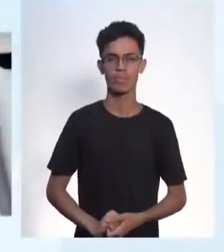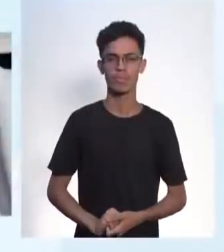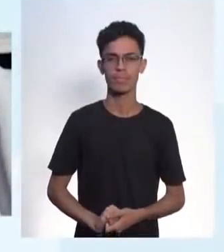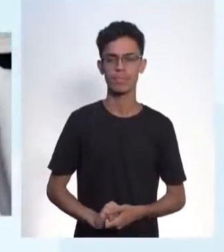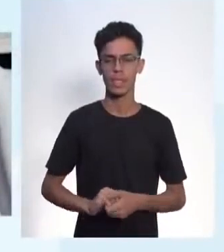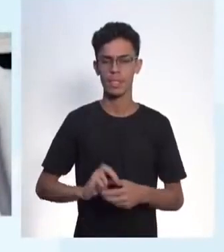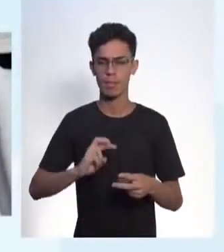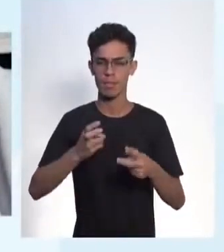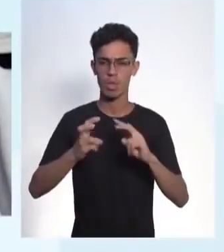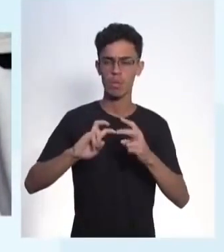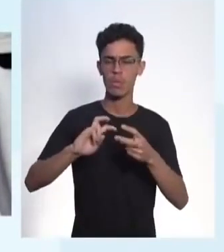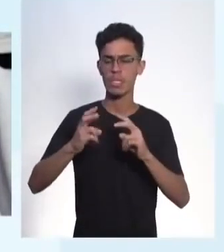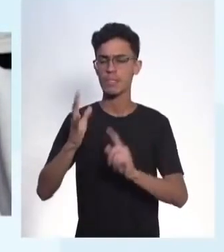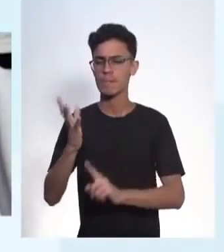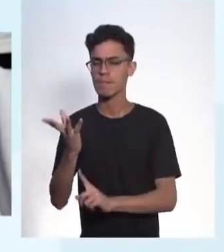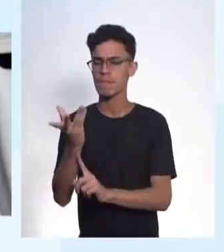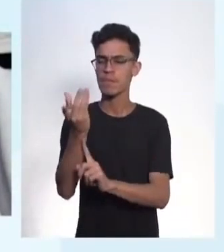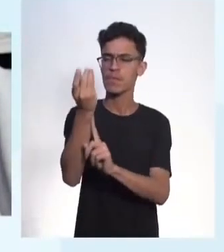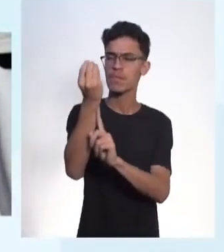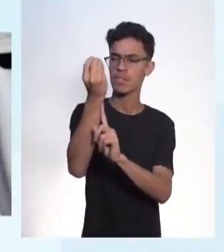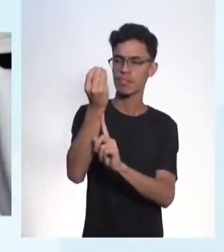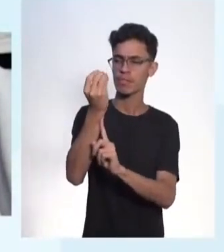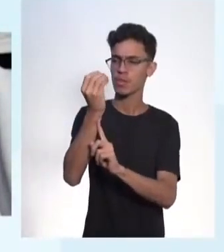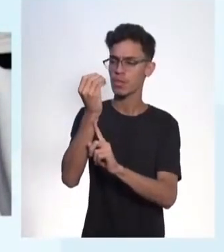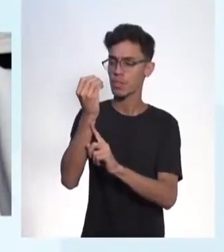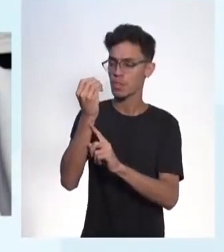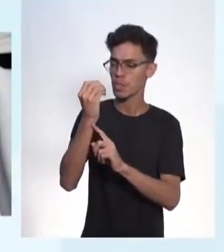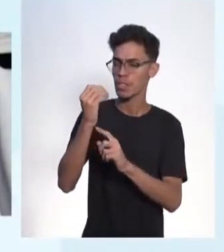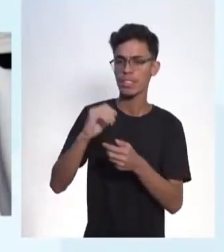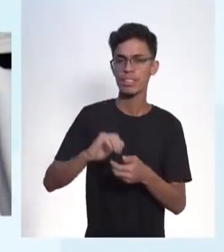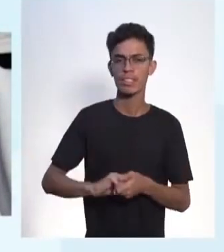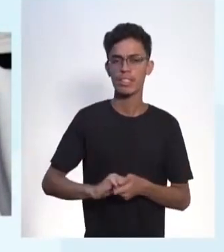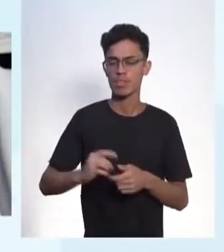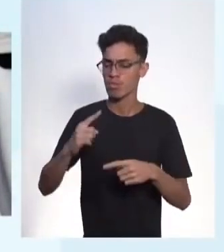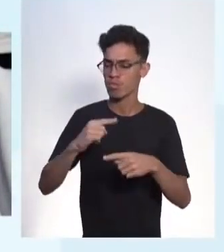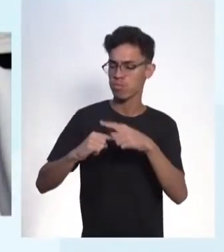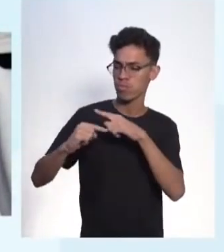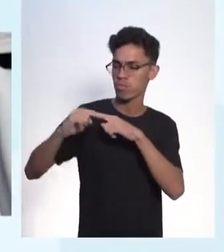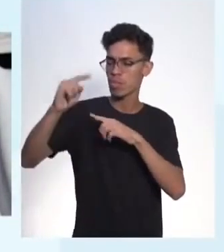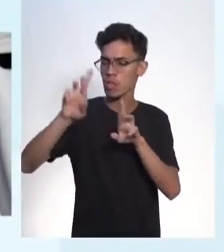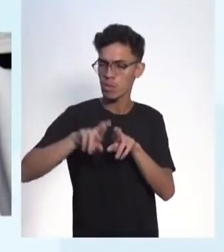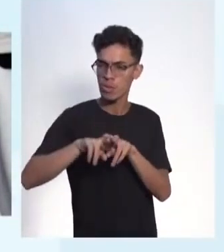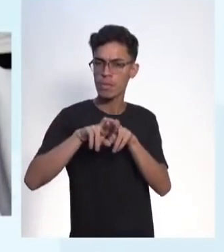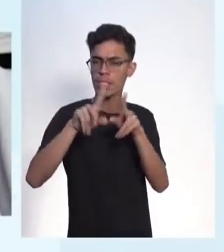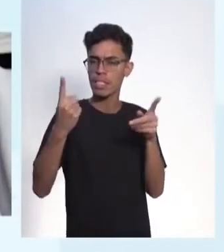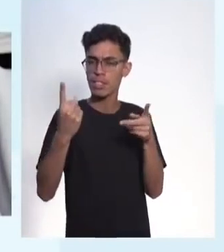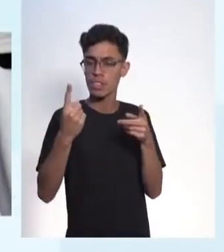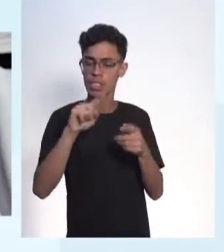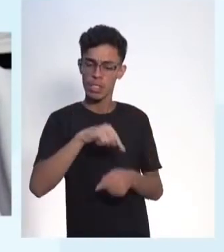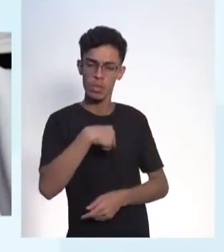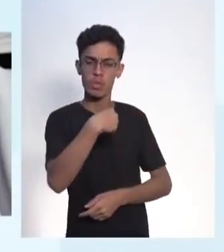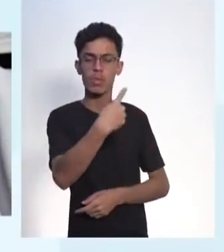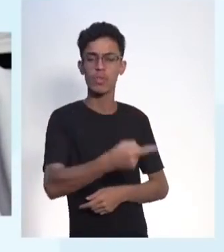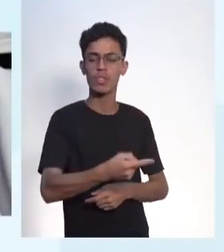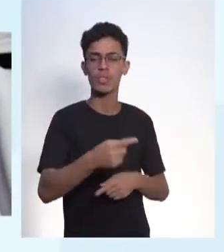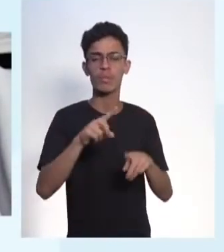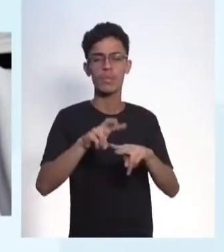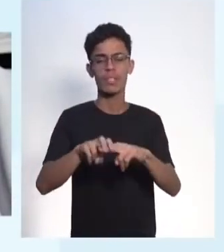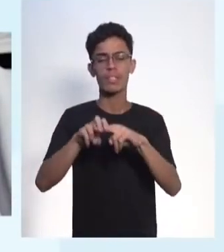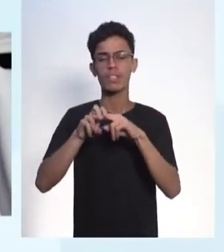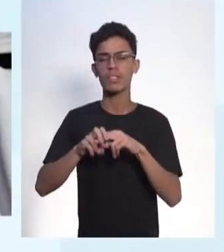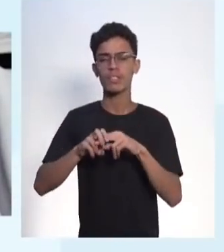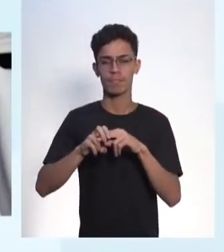A capoeira é uma arte de luta que se destaca das outras artes marciais pela sua